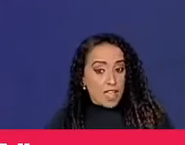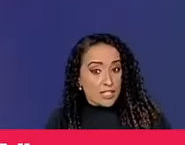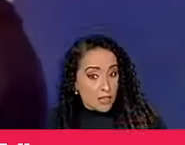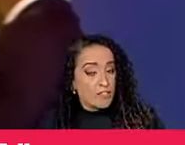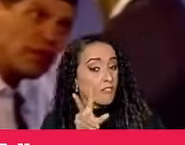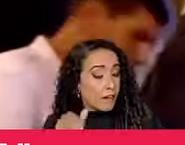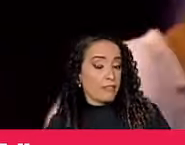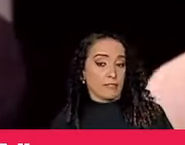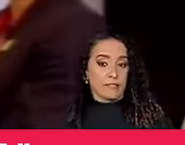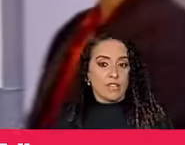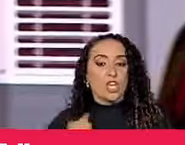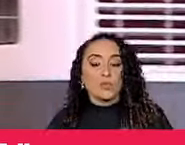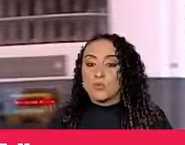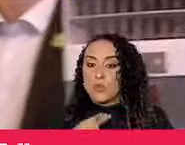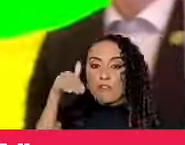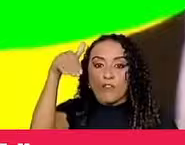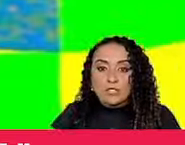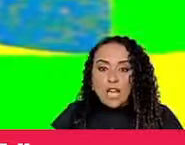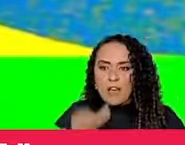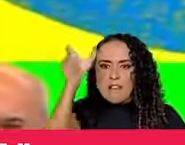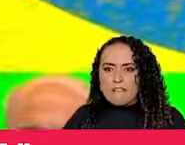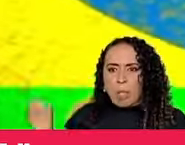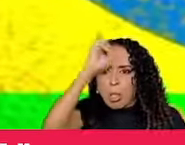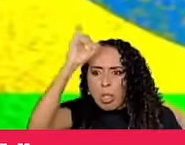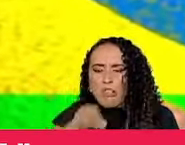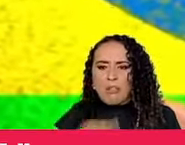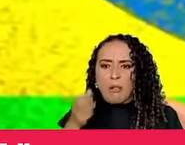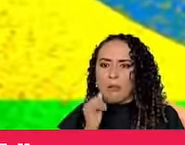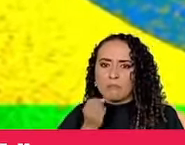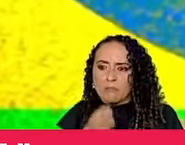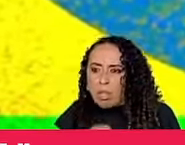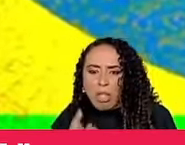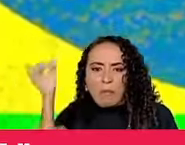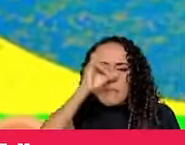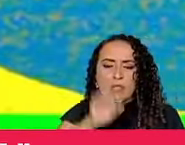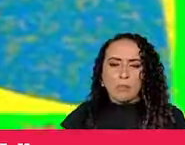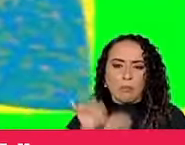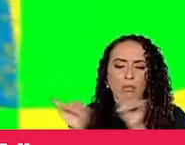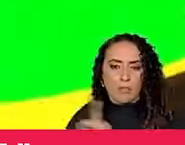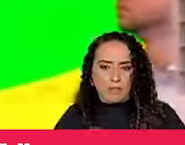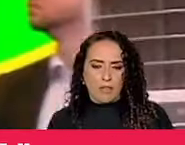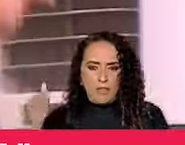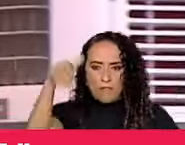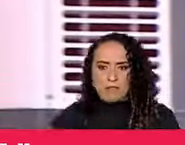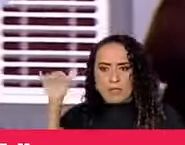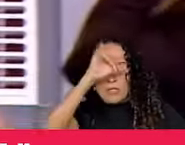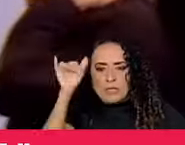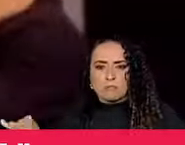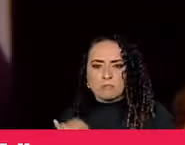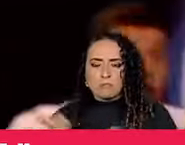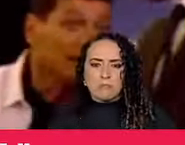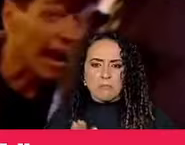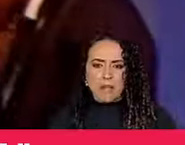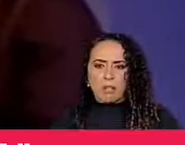ter eleição. E a gente não pode votar no imbecil que fala mais bobagem. A gente não vota votar no imbecil que mais agride